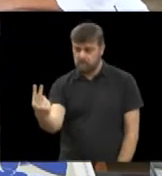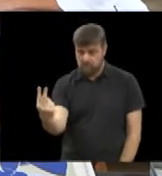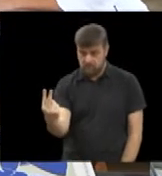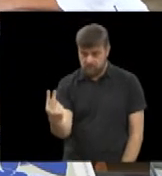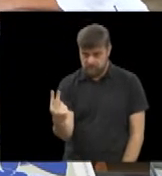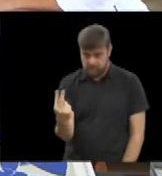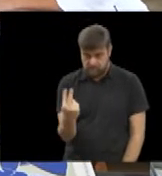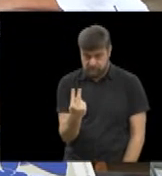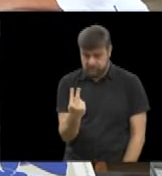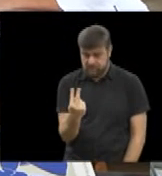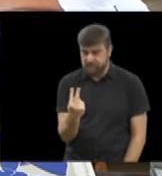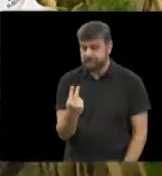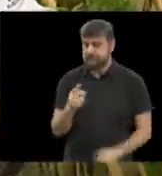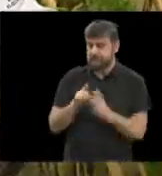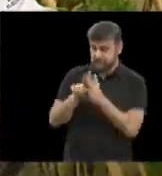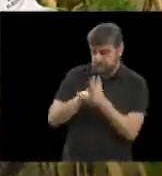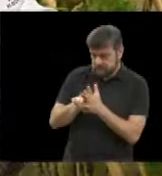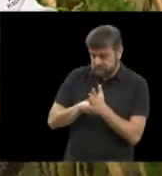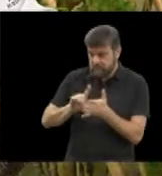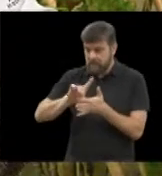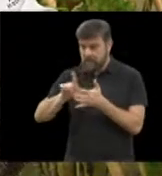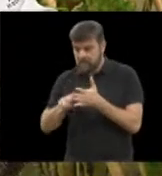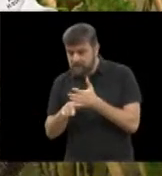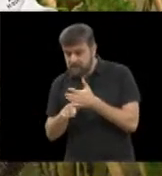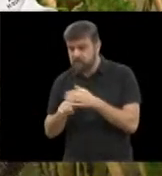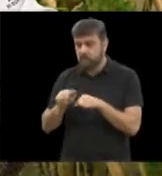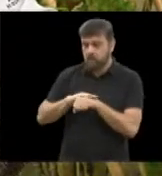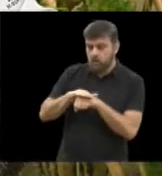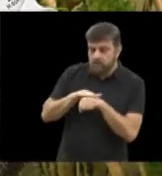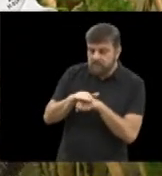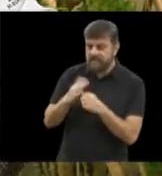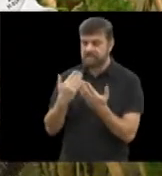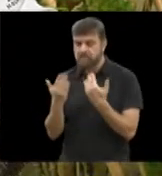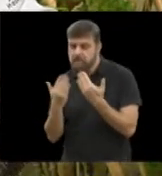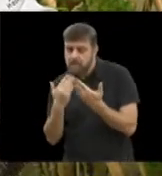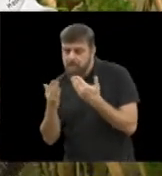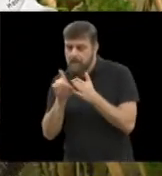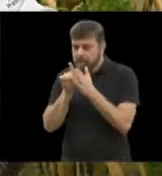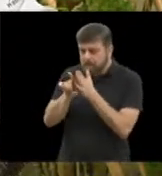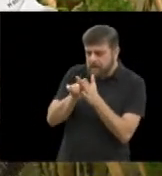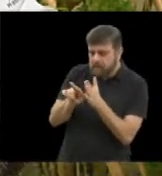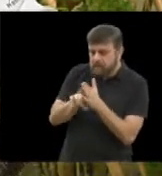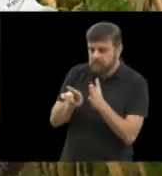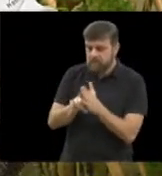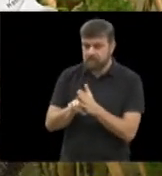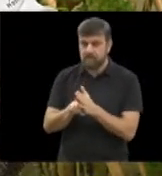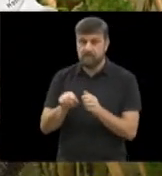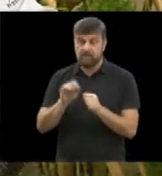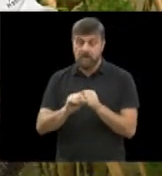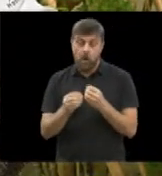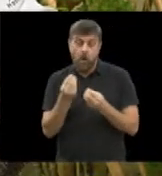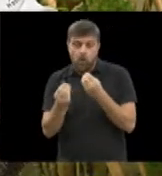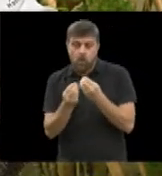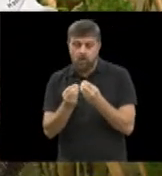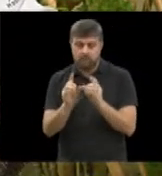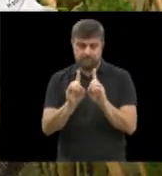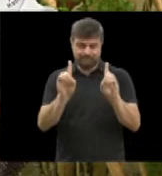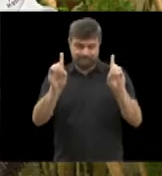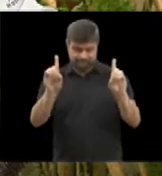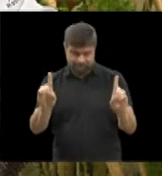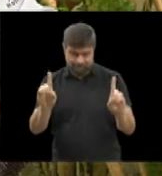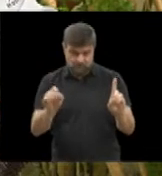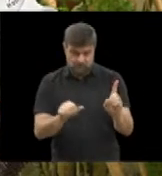casal para engravidar e após uma consulta, após uma conversa, geralmente a gente faz uma consulta individual.